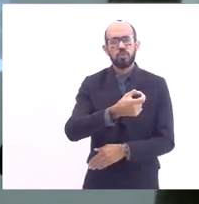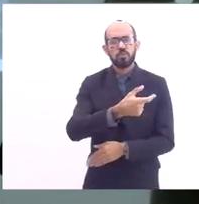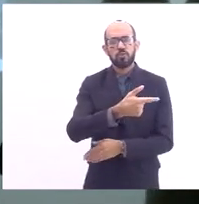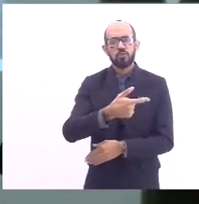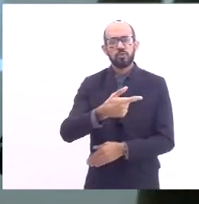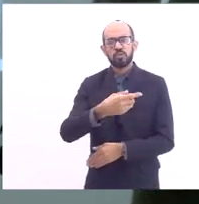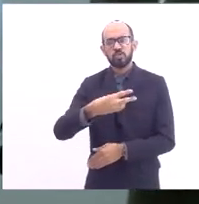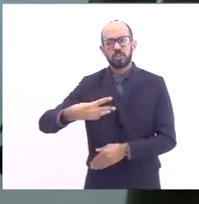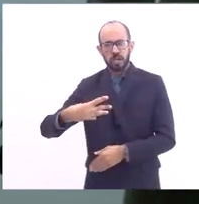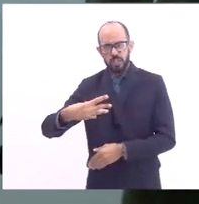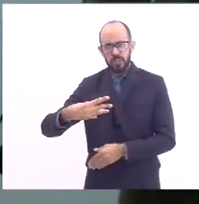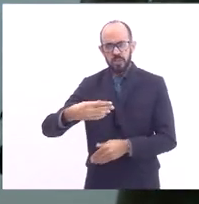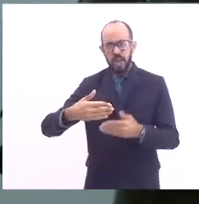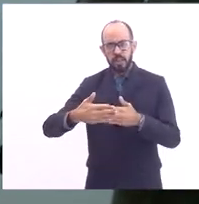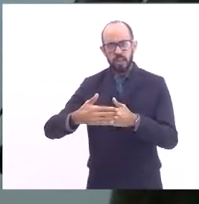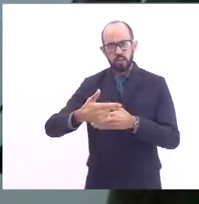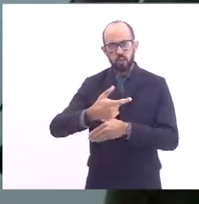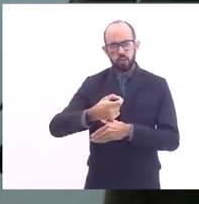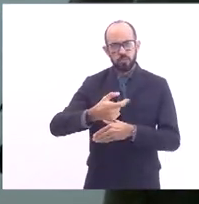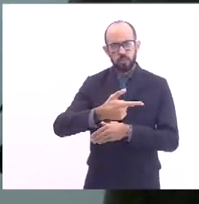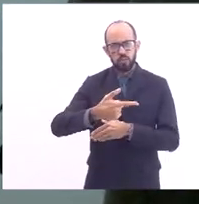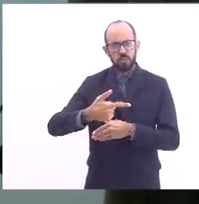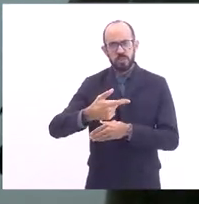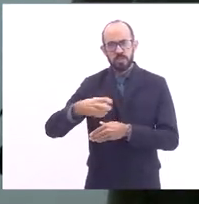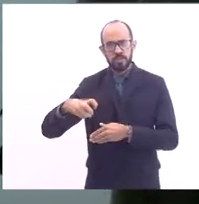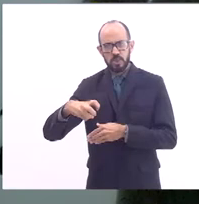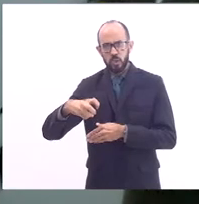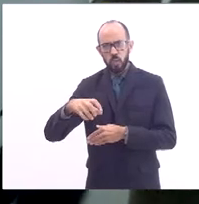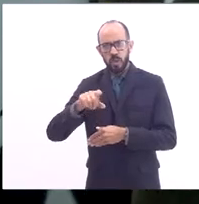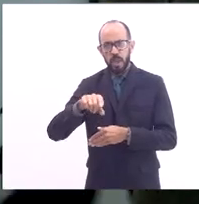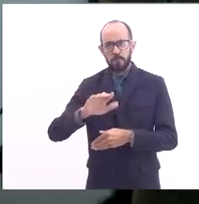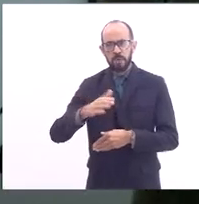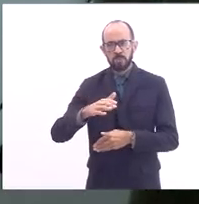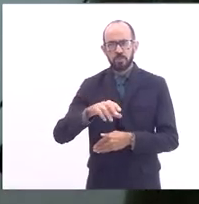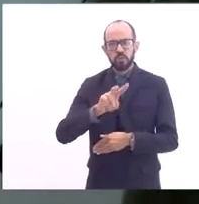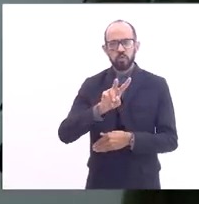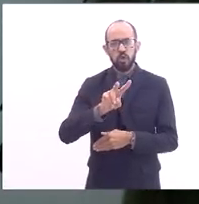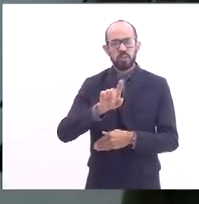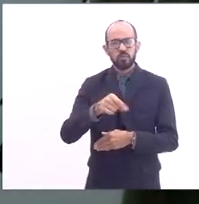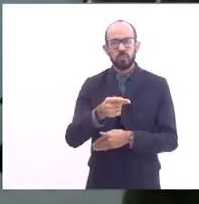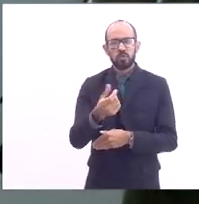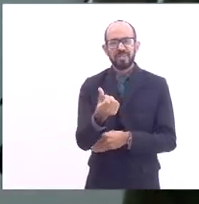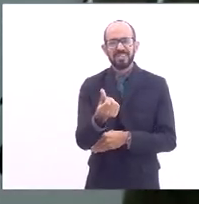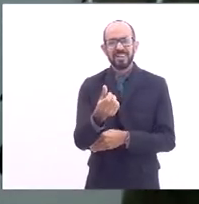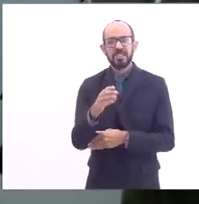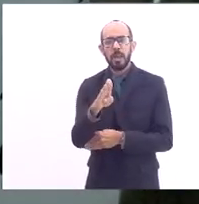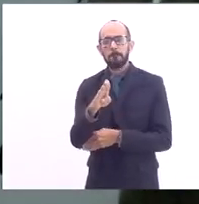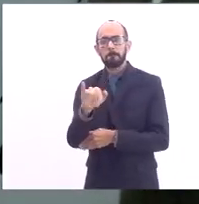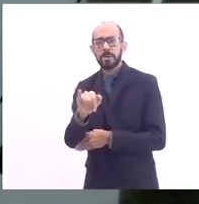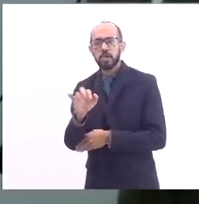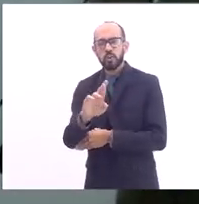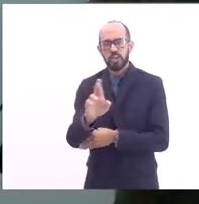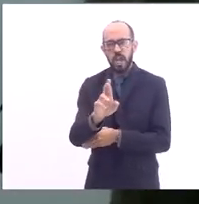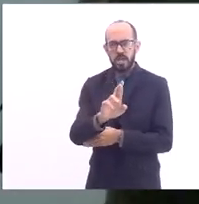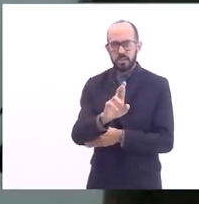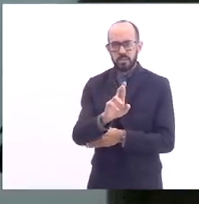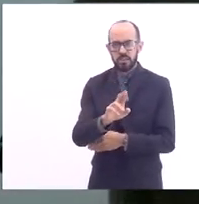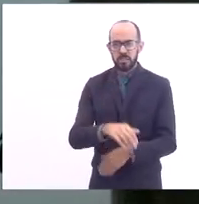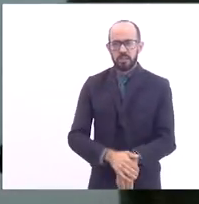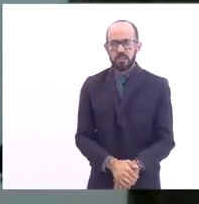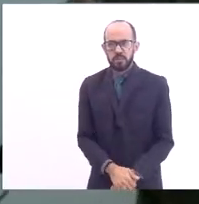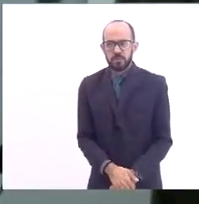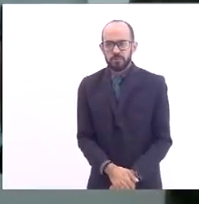um investimento de aproximadamente 2,6 bilhões para os próximos 3 anos. Né? E também a gente...